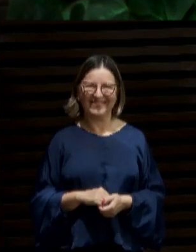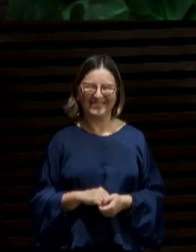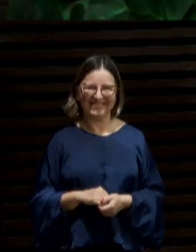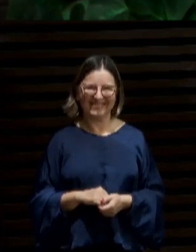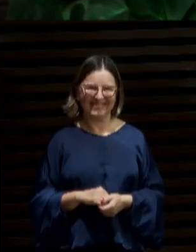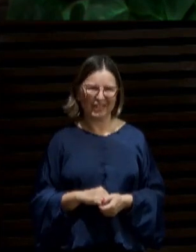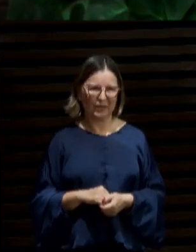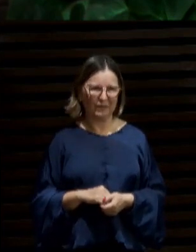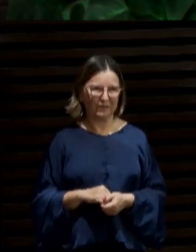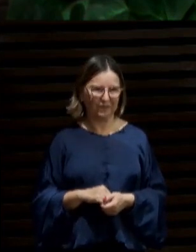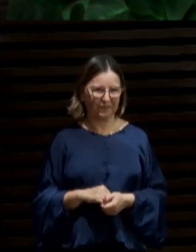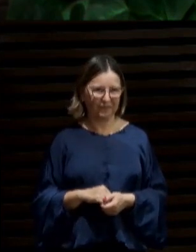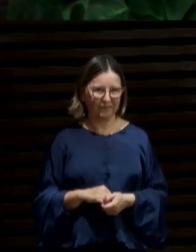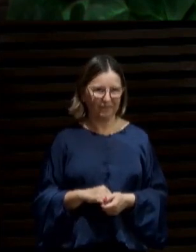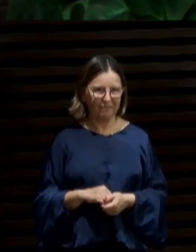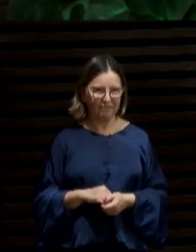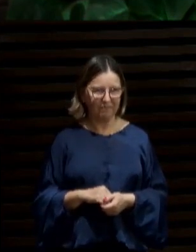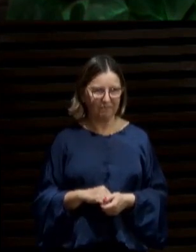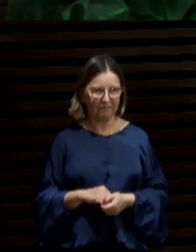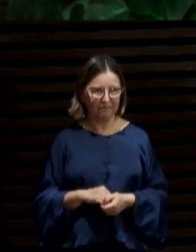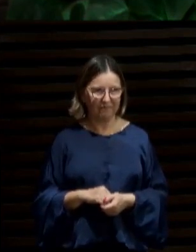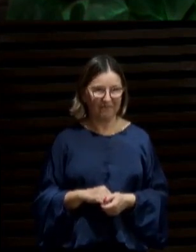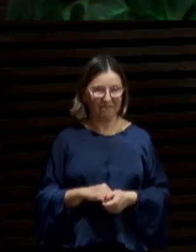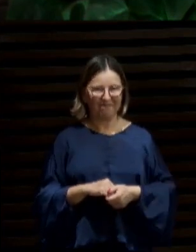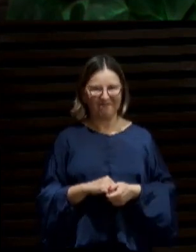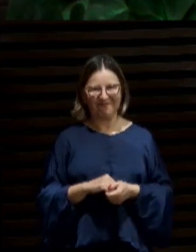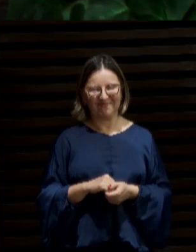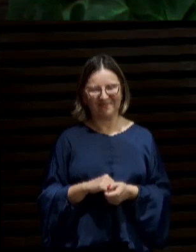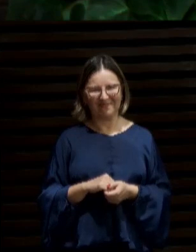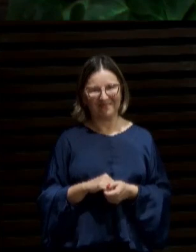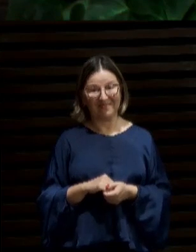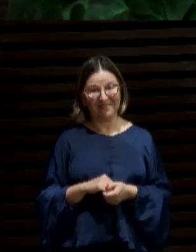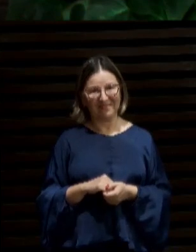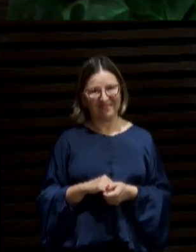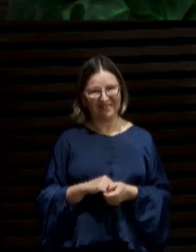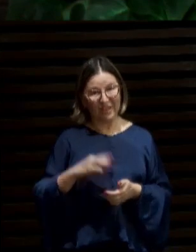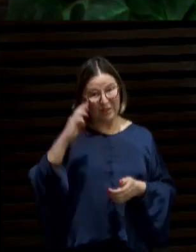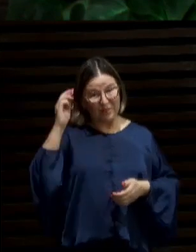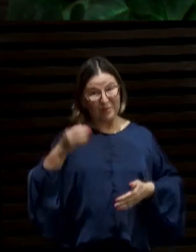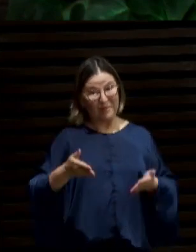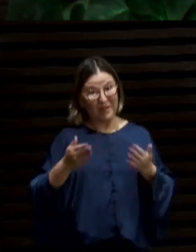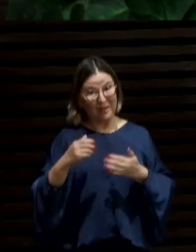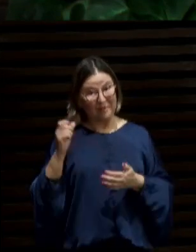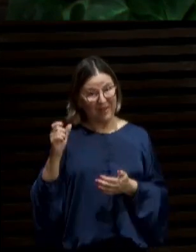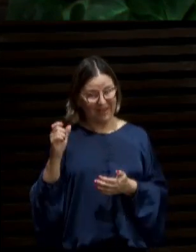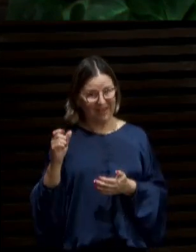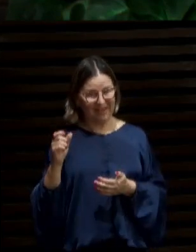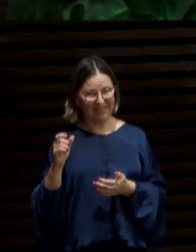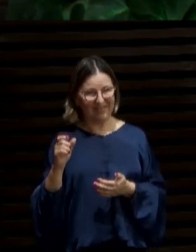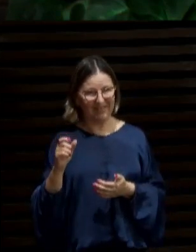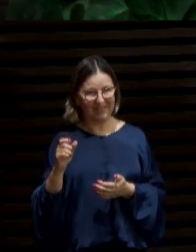E ele me deu a palavra dele. Eu preciso cuidar dele. E para